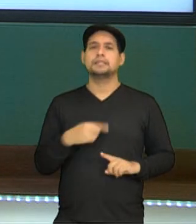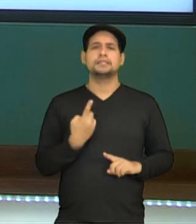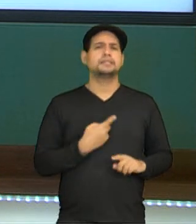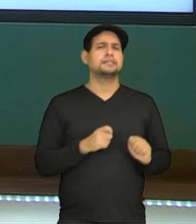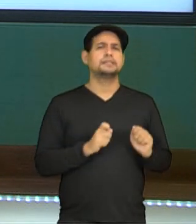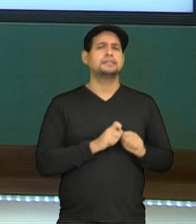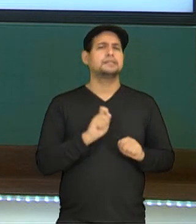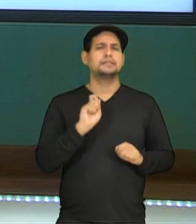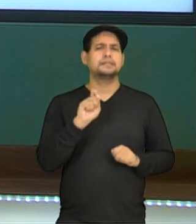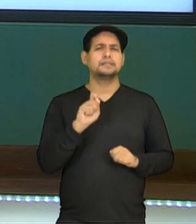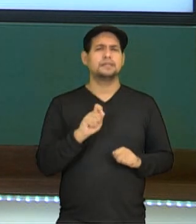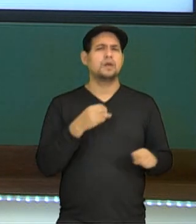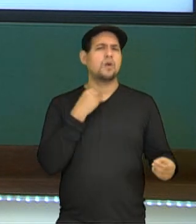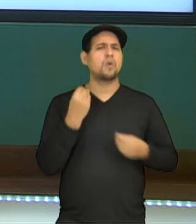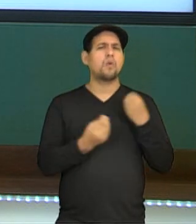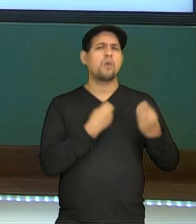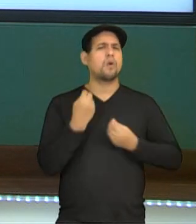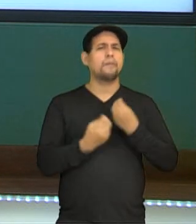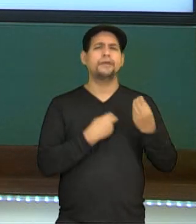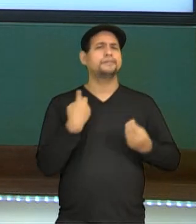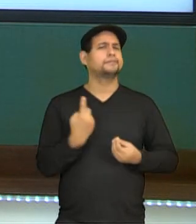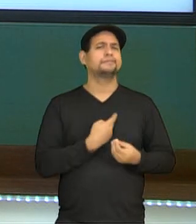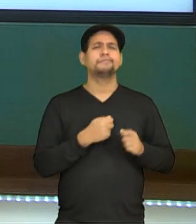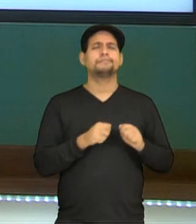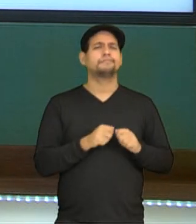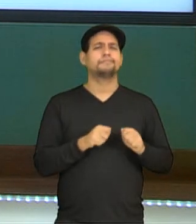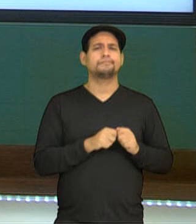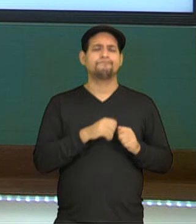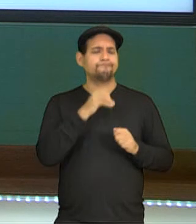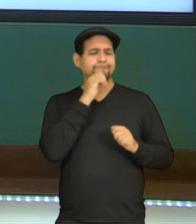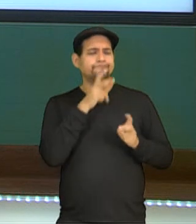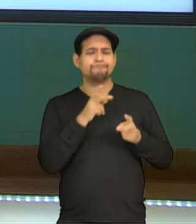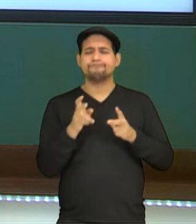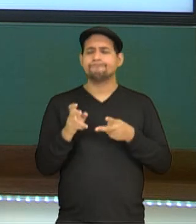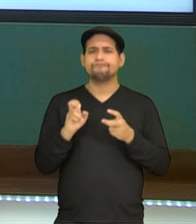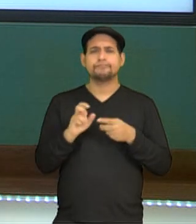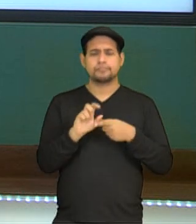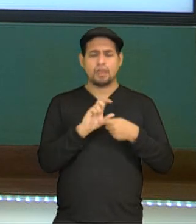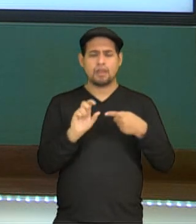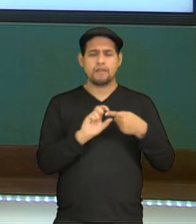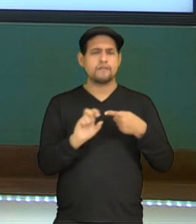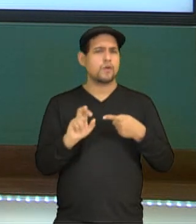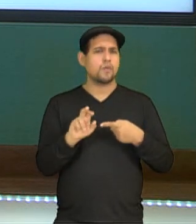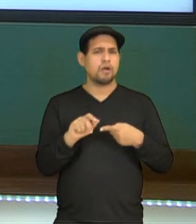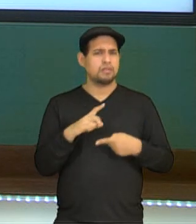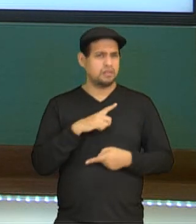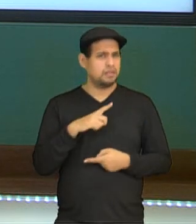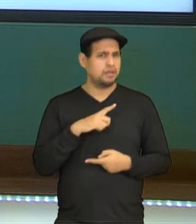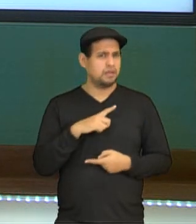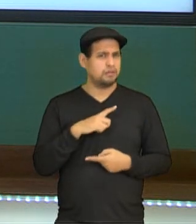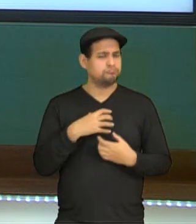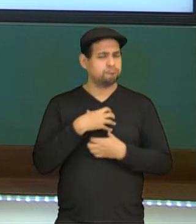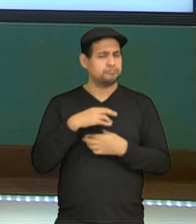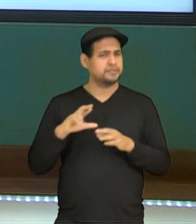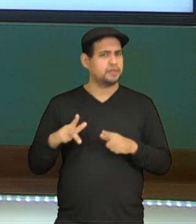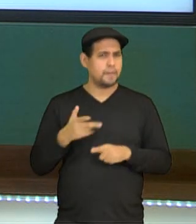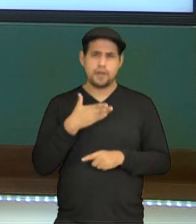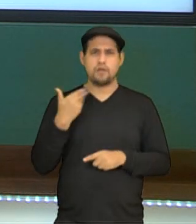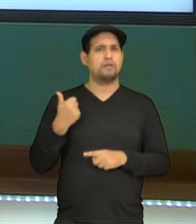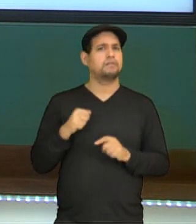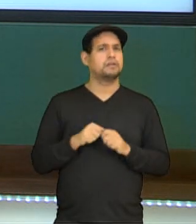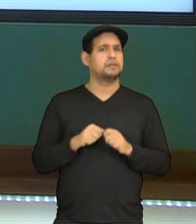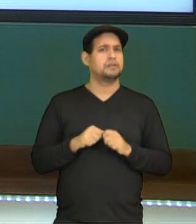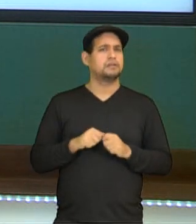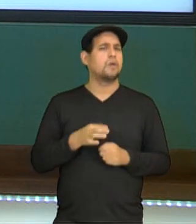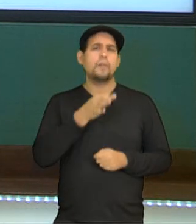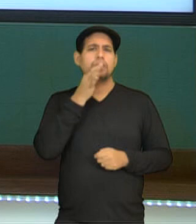pode o quê? Como que a gente pode fazer isso, será, né? Encontrar essas frações equivalentes. Será que existe uma outra forma melhor para fazer